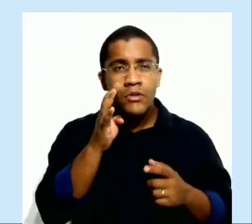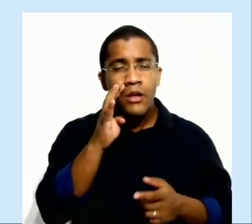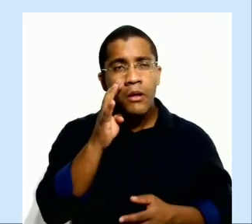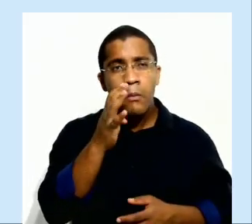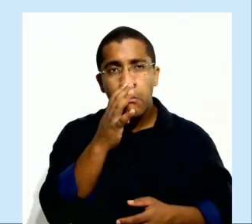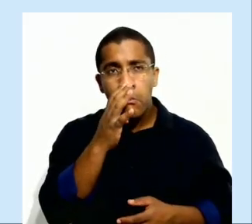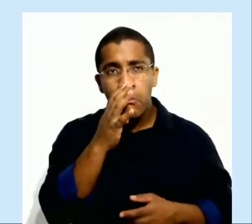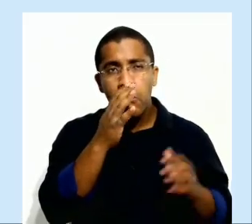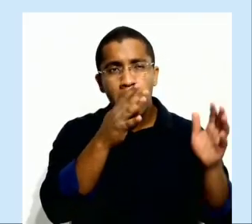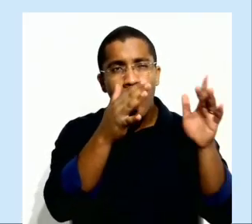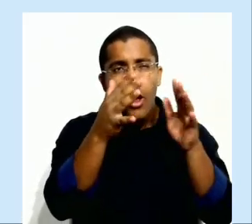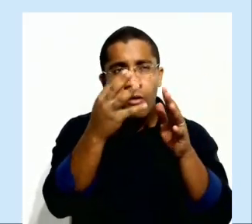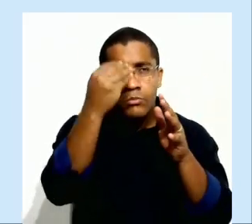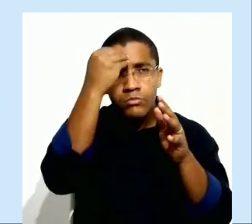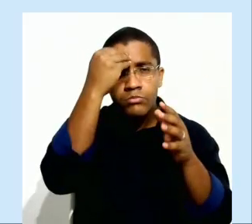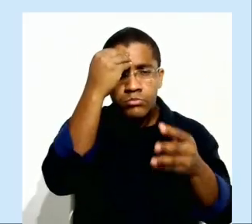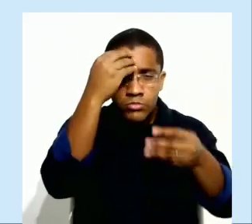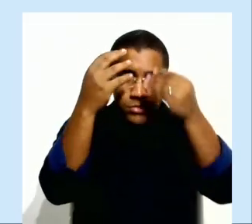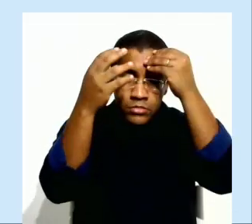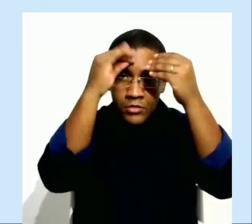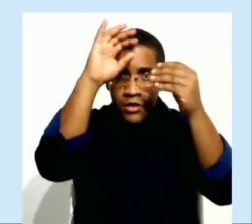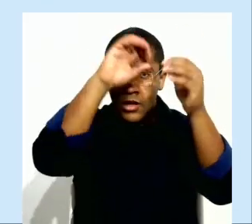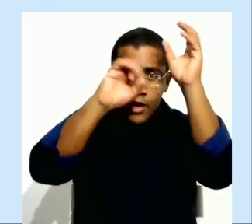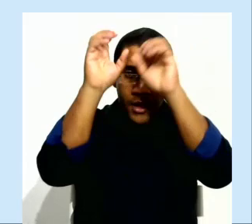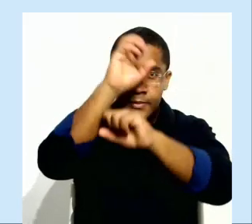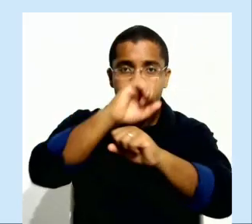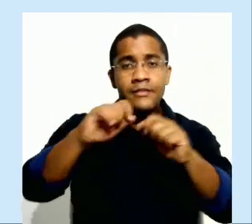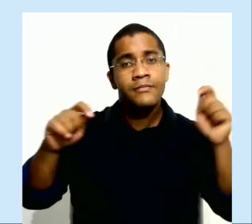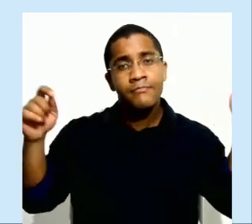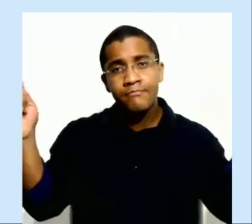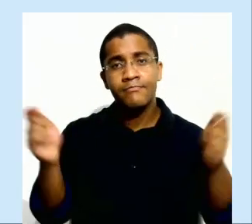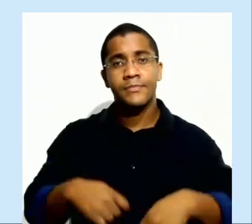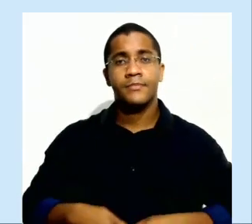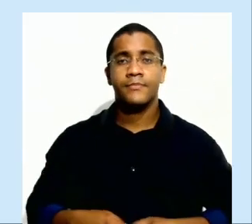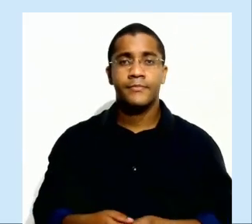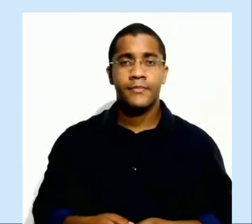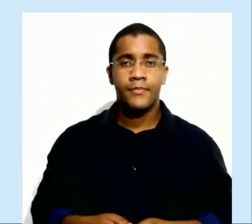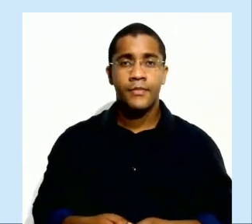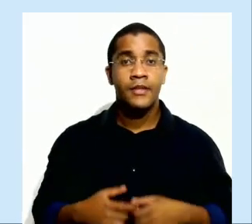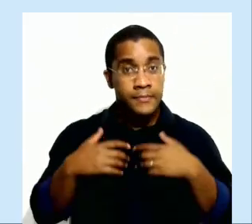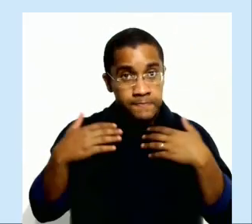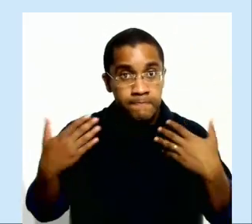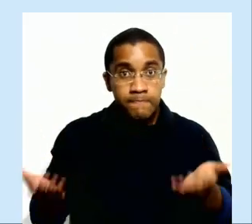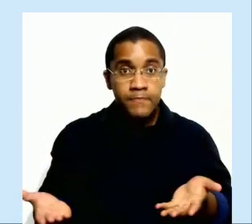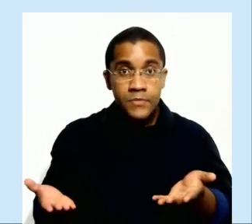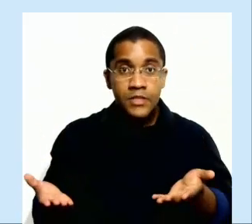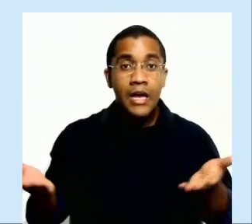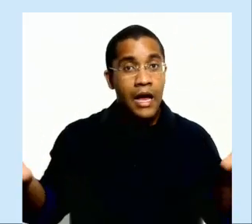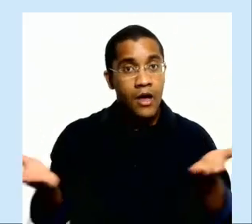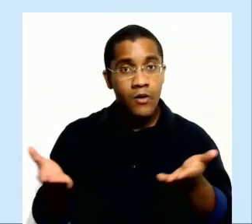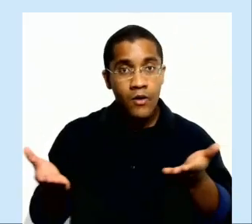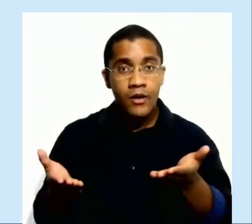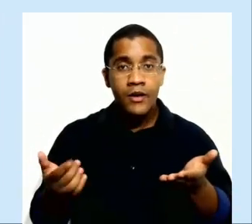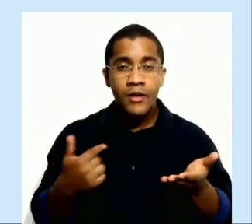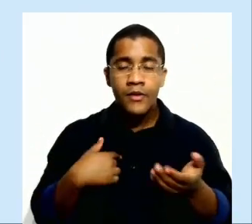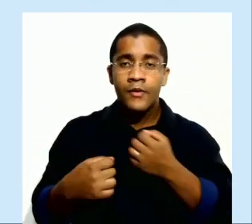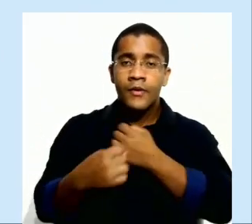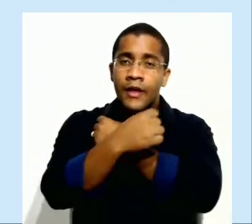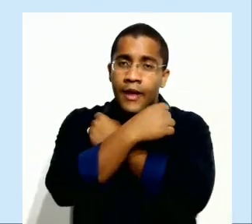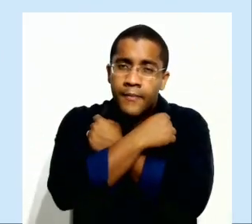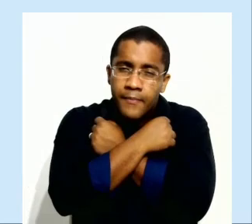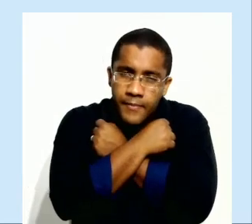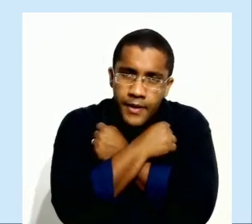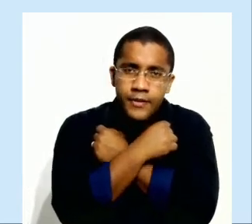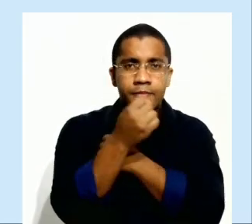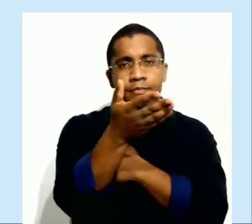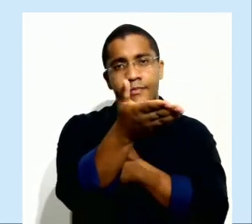Assistido de conhecimentos. Deixar vocês, na realidade, amparados de conhecimento. Assim, eu deixo